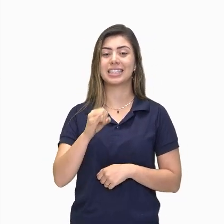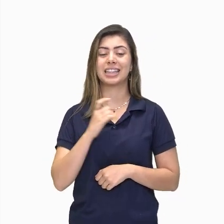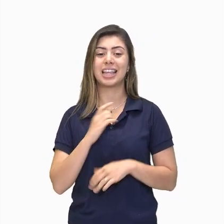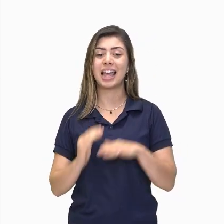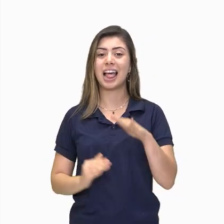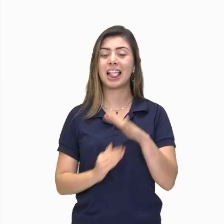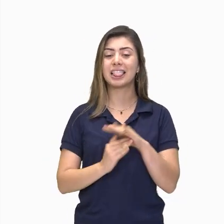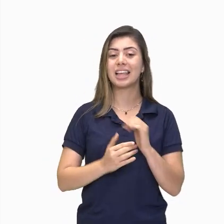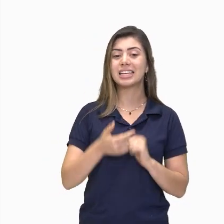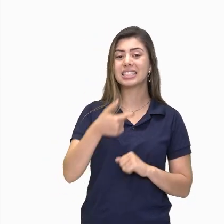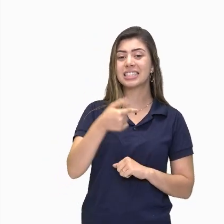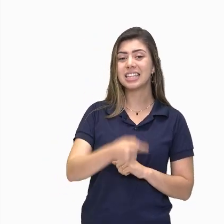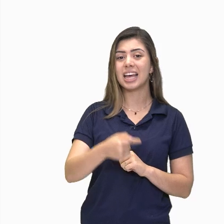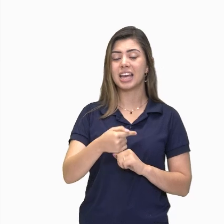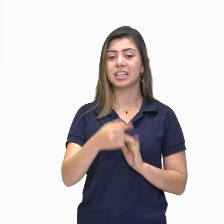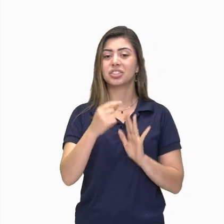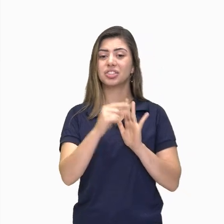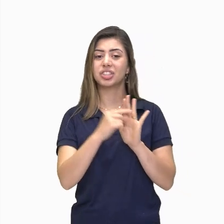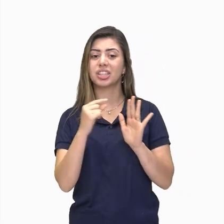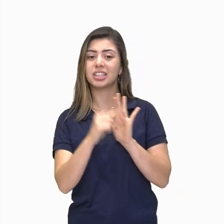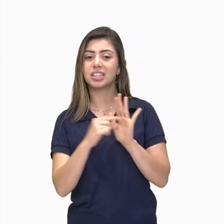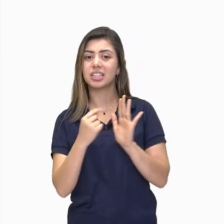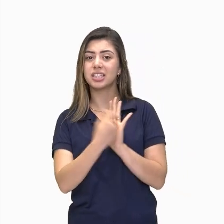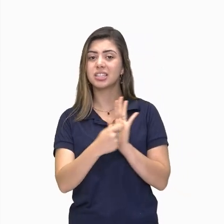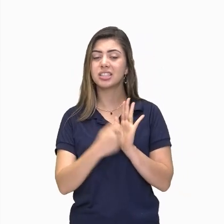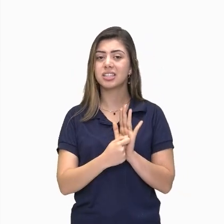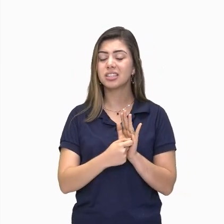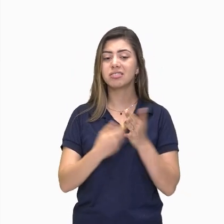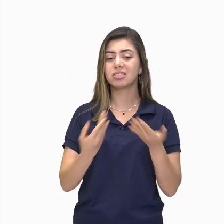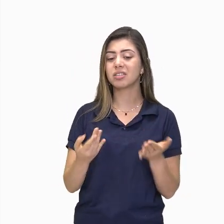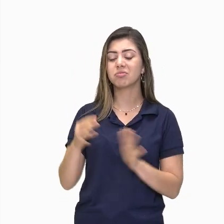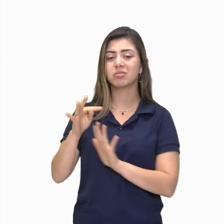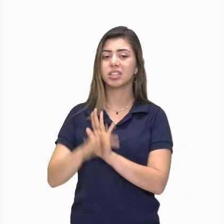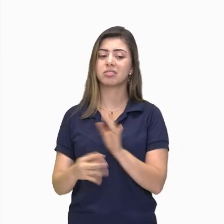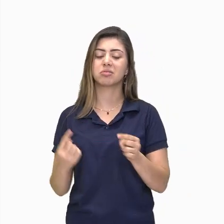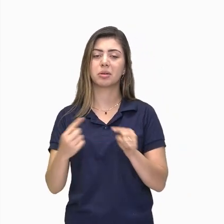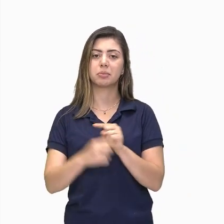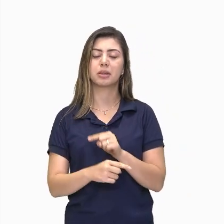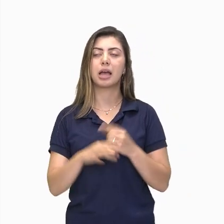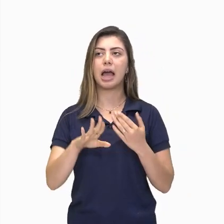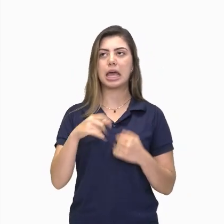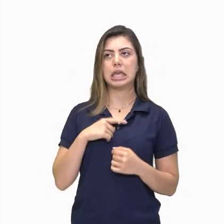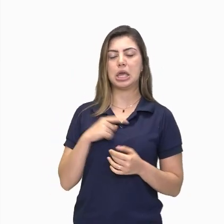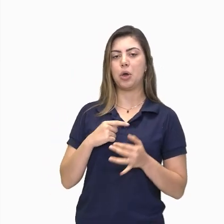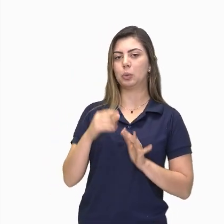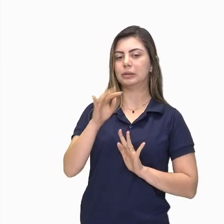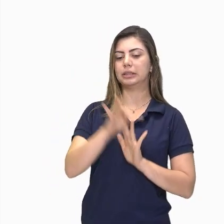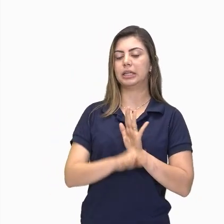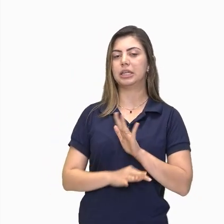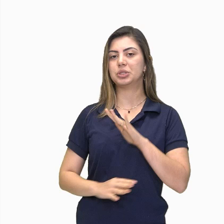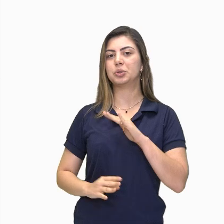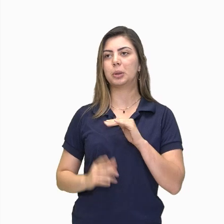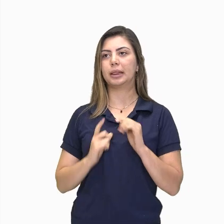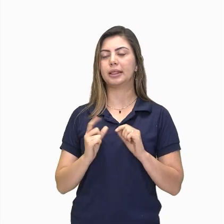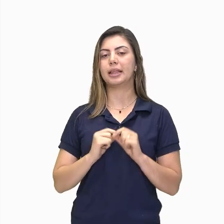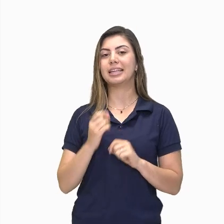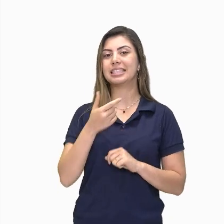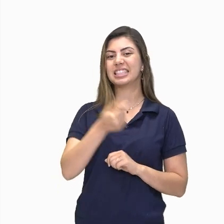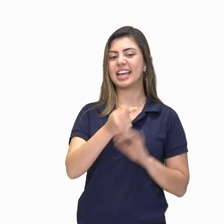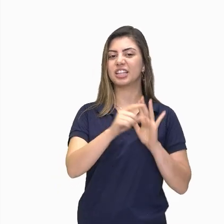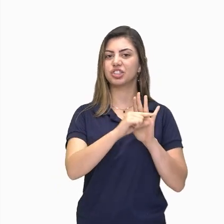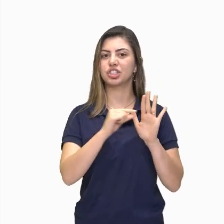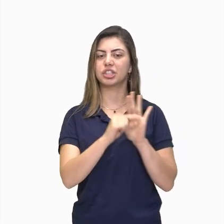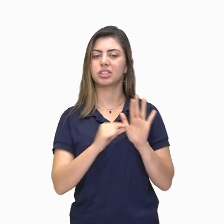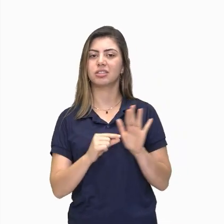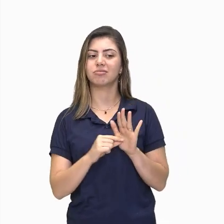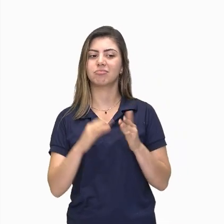7 linhas escritas, sendo considerada insuficiente. Então, eu fiz um texto com até 7 linhas. Esse texto